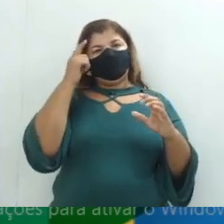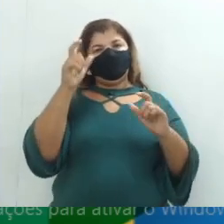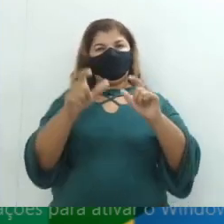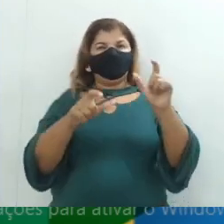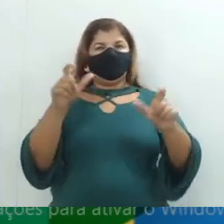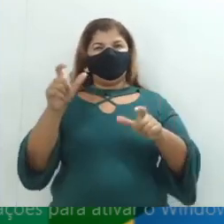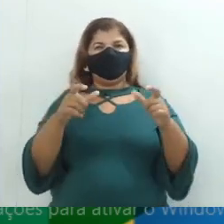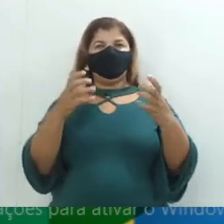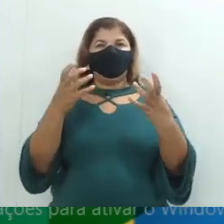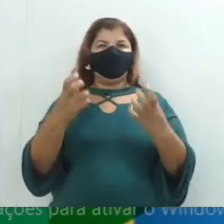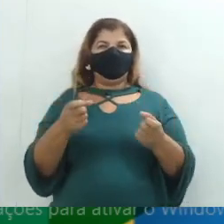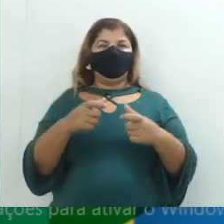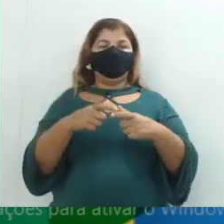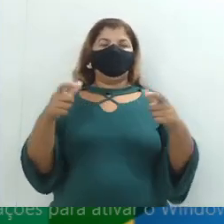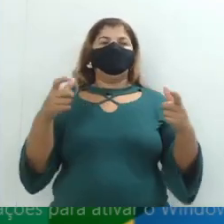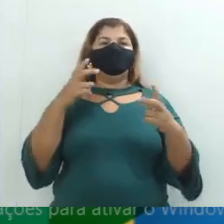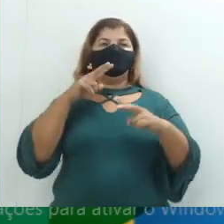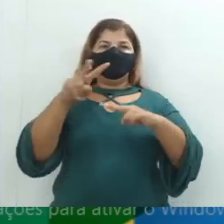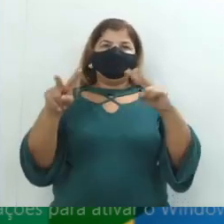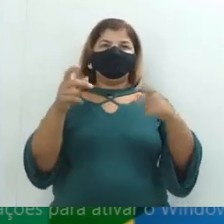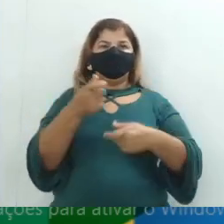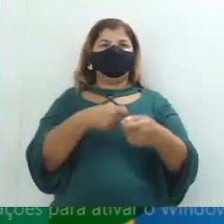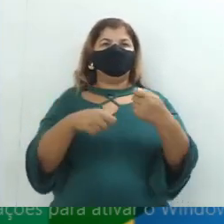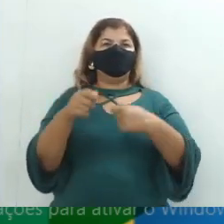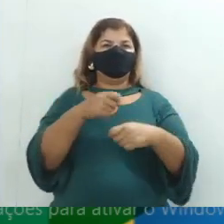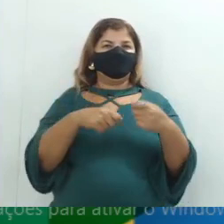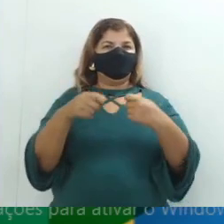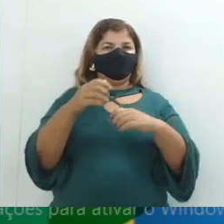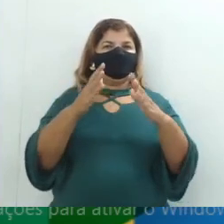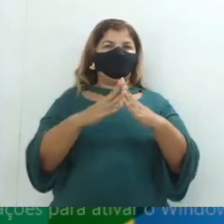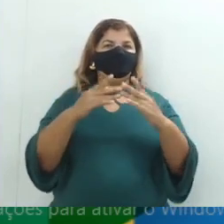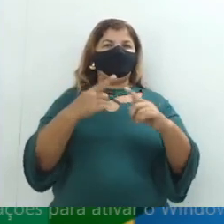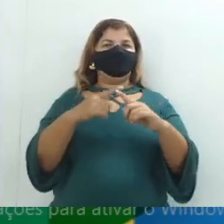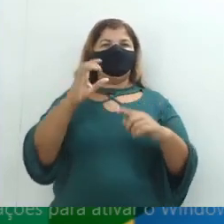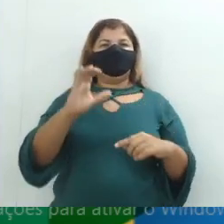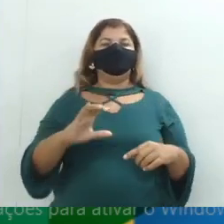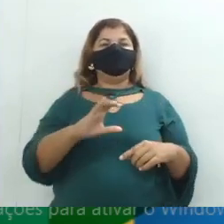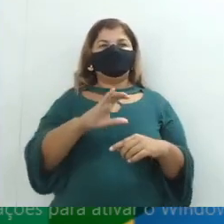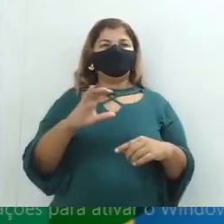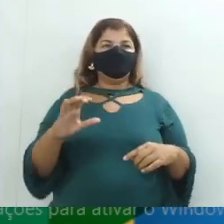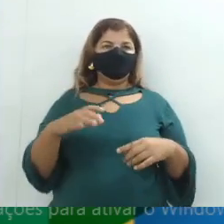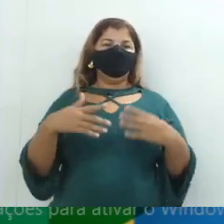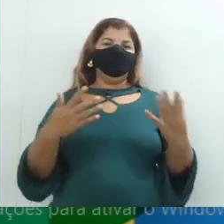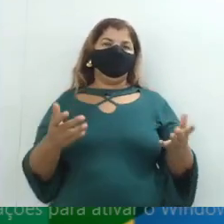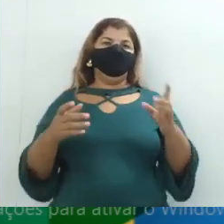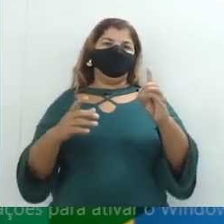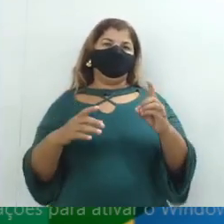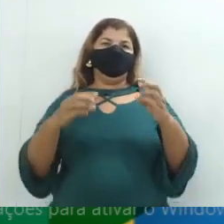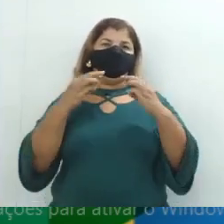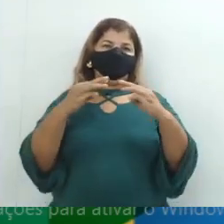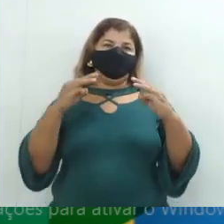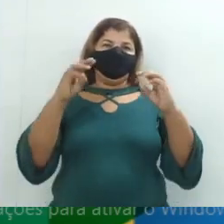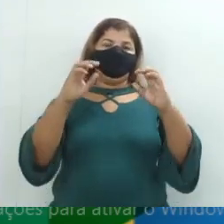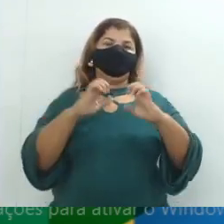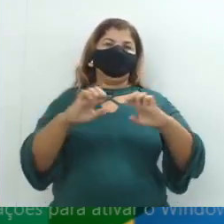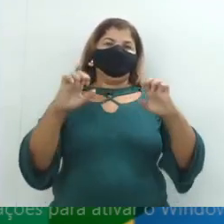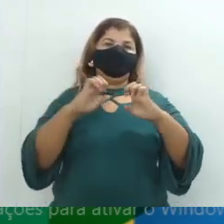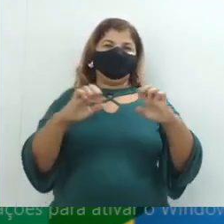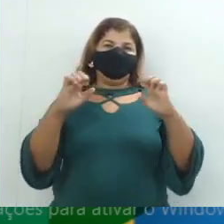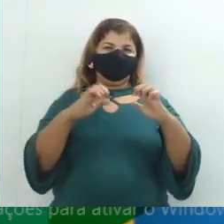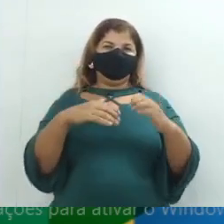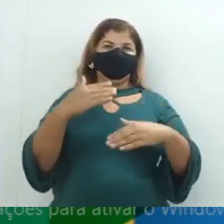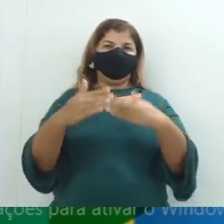administrativa e doutrinária da Igreja Católica. Letra D, as missões evangelizadoras desenvolvidas pela Igreja Católica na América e na